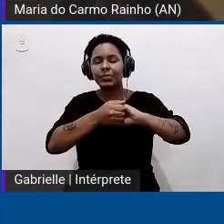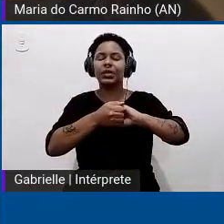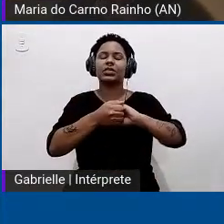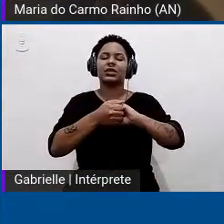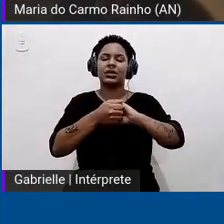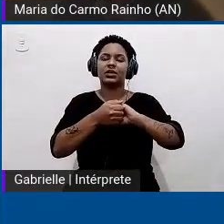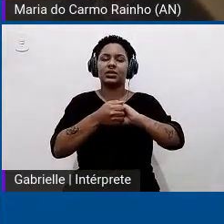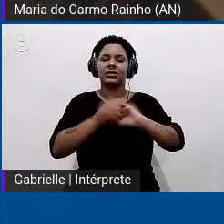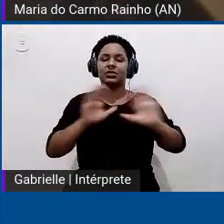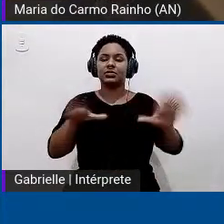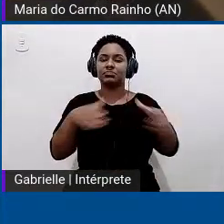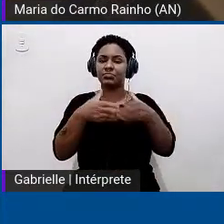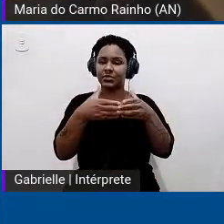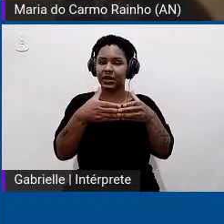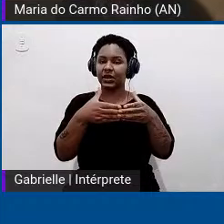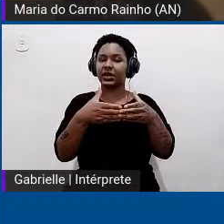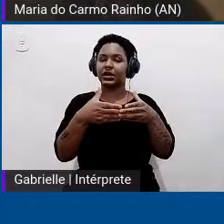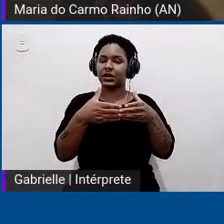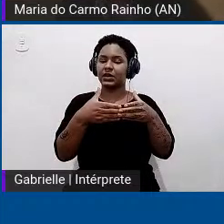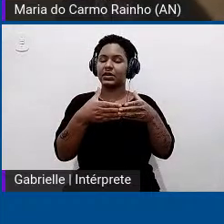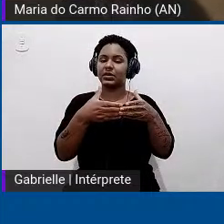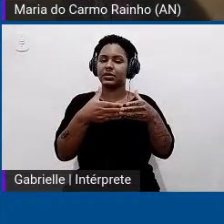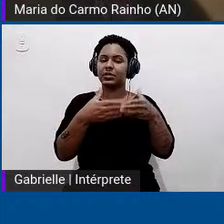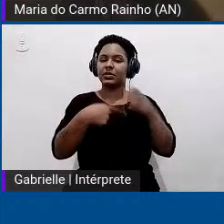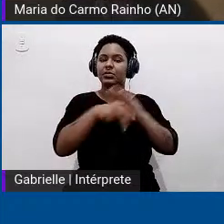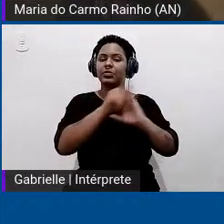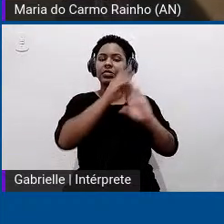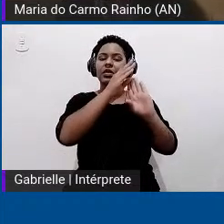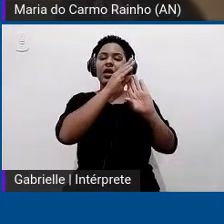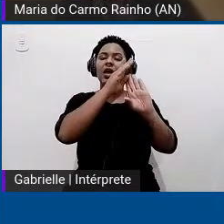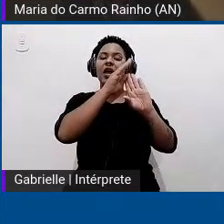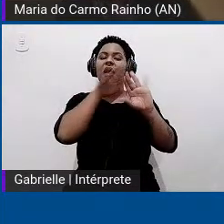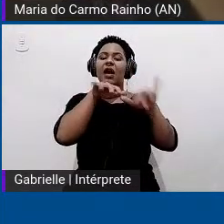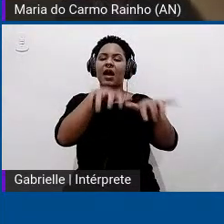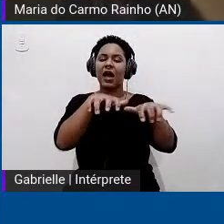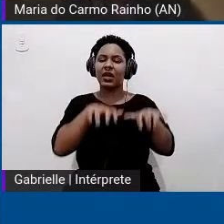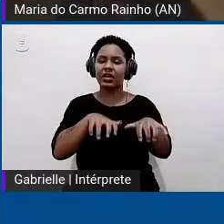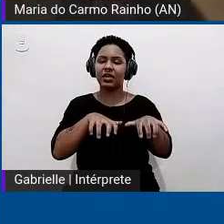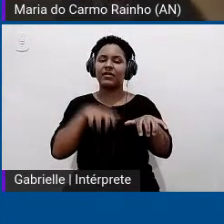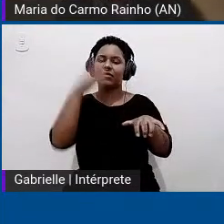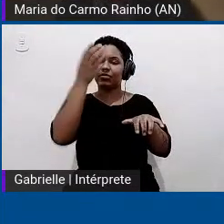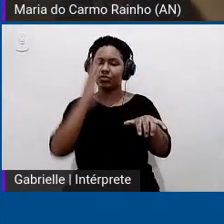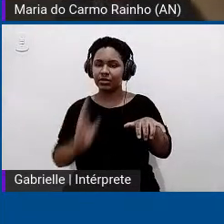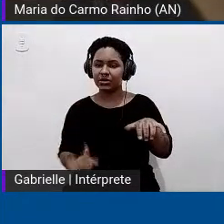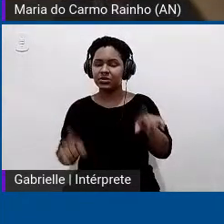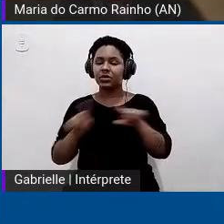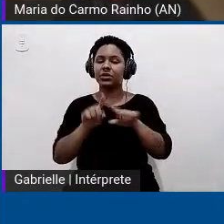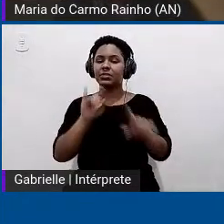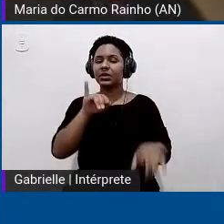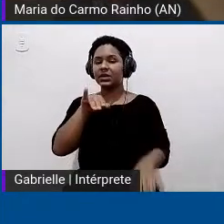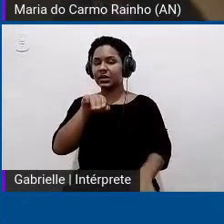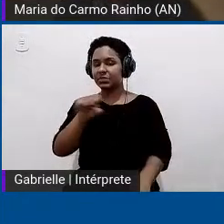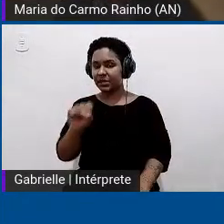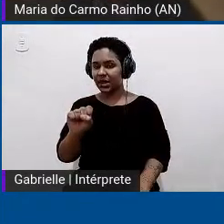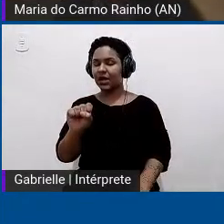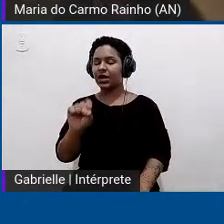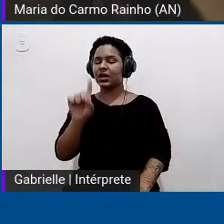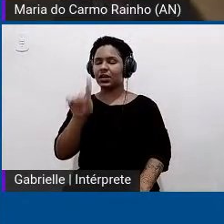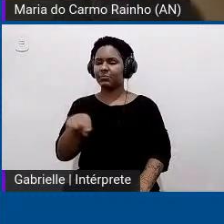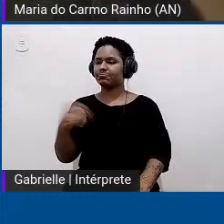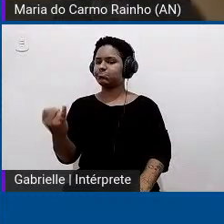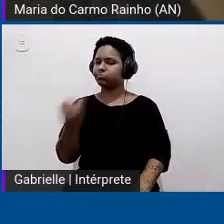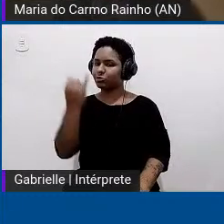a equipe do Arquivo Nacional e do Moreira Salles, claro, por essa iniciativa importantíssima,